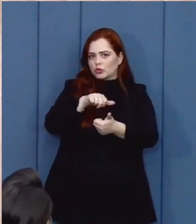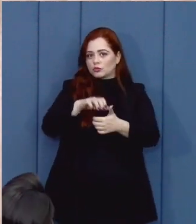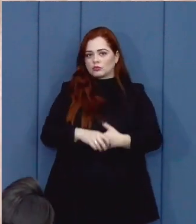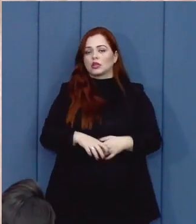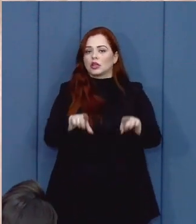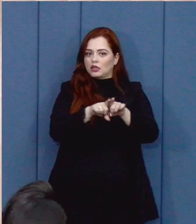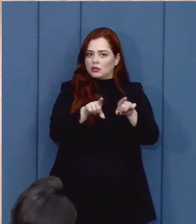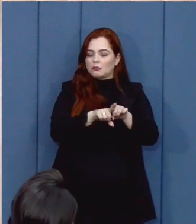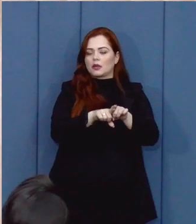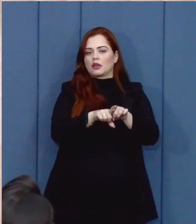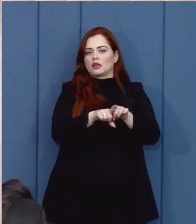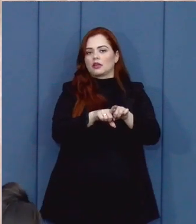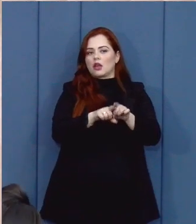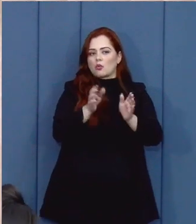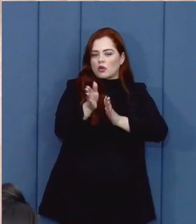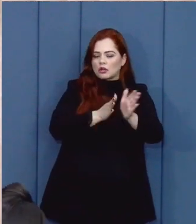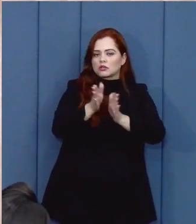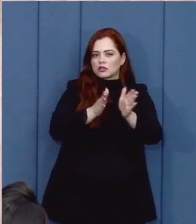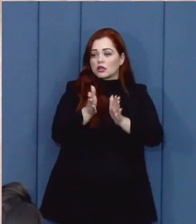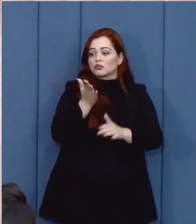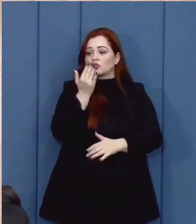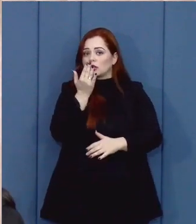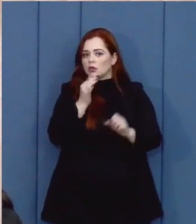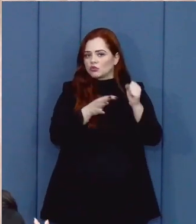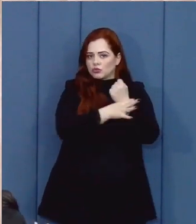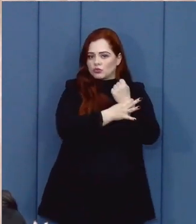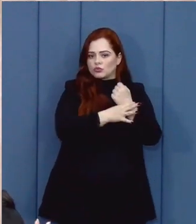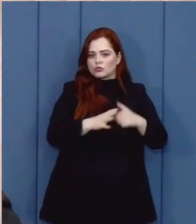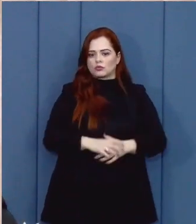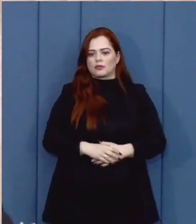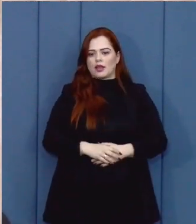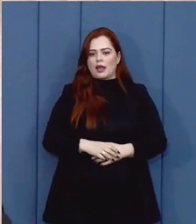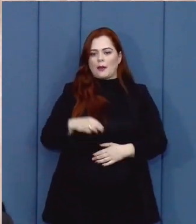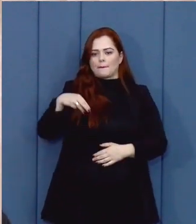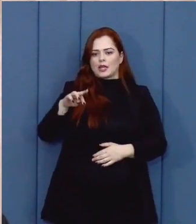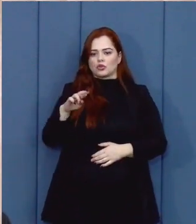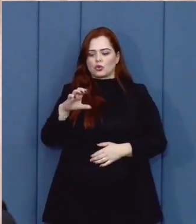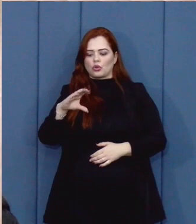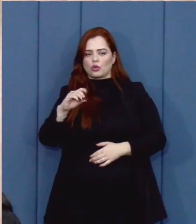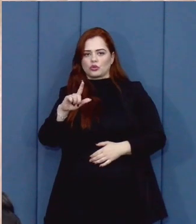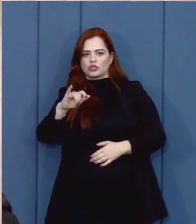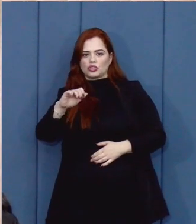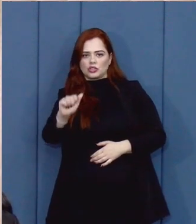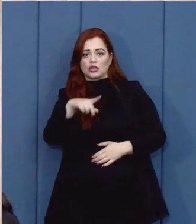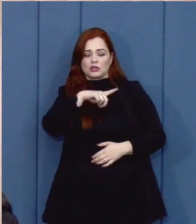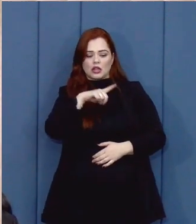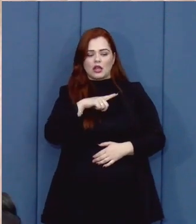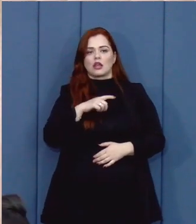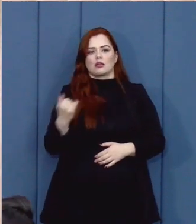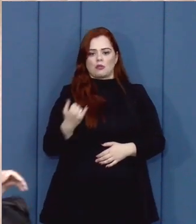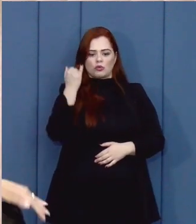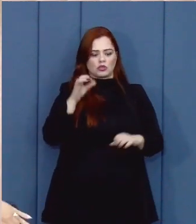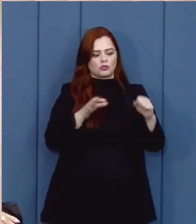e disponibilidade e acesso a alimentos seguros. A metrologia é importante para assegurar,